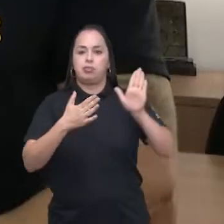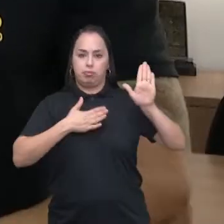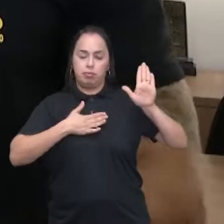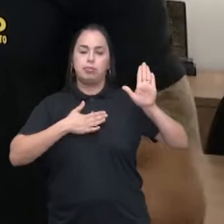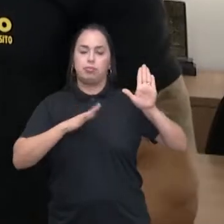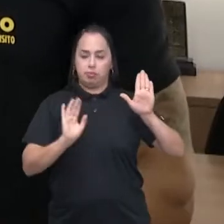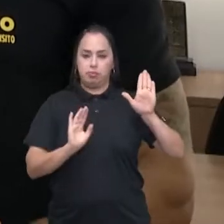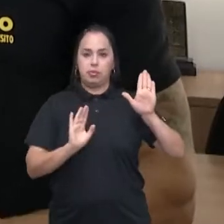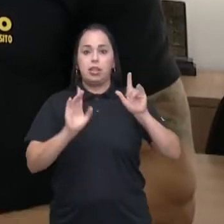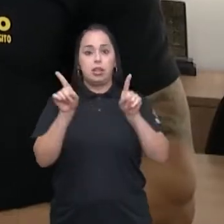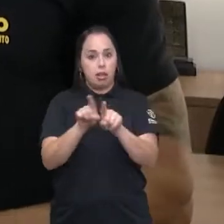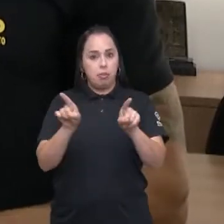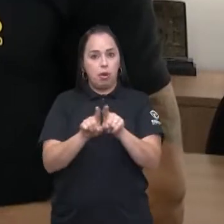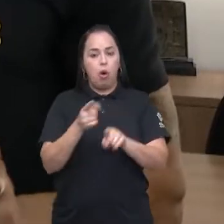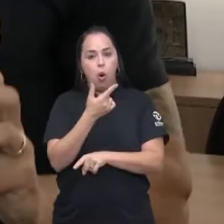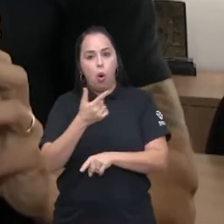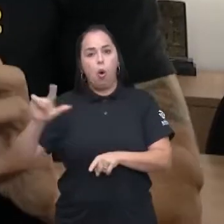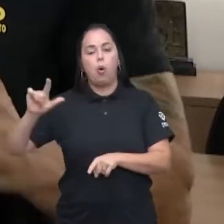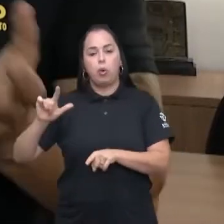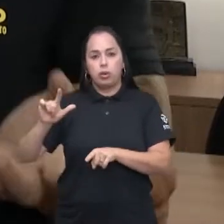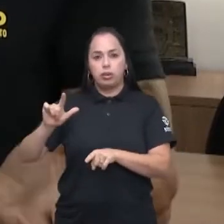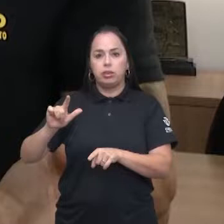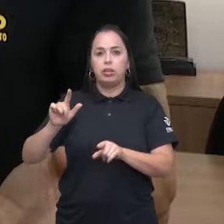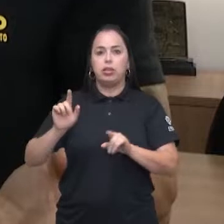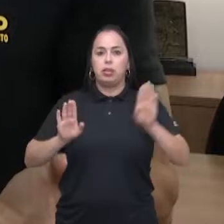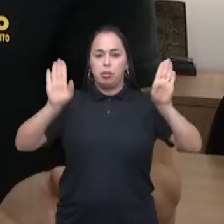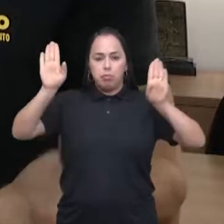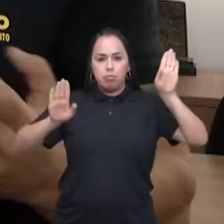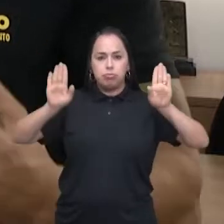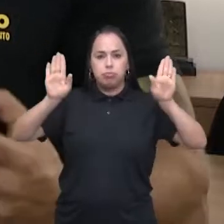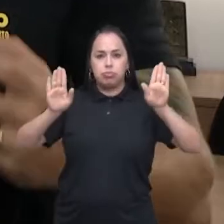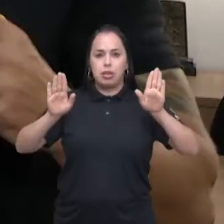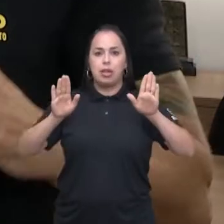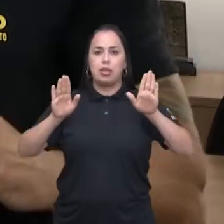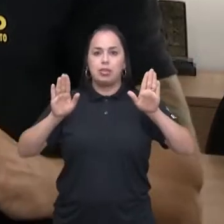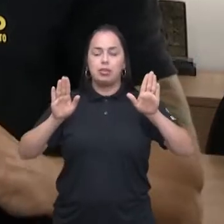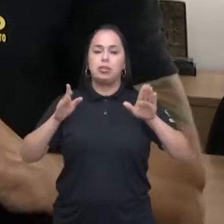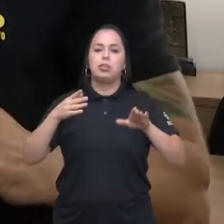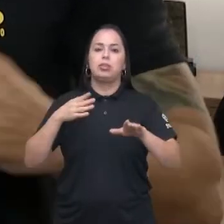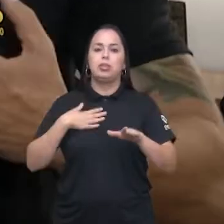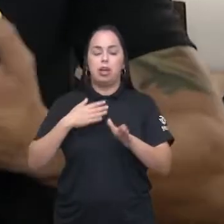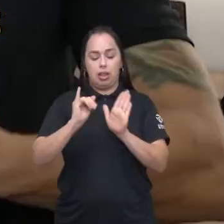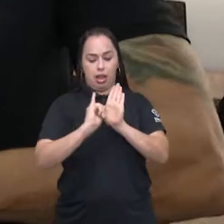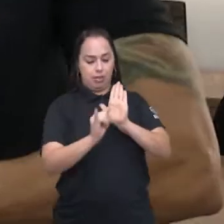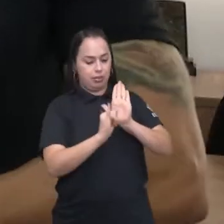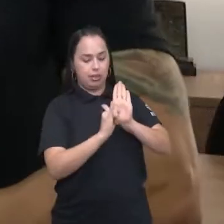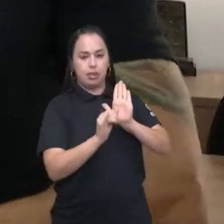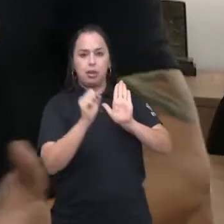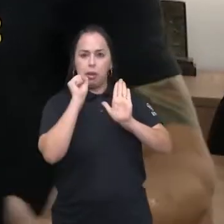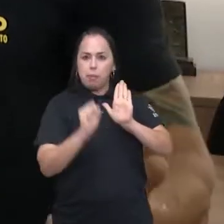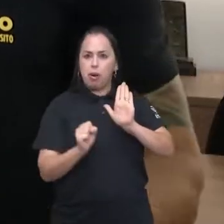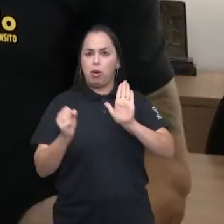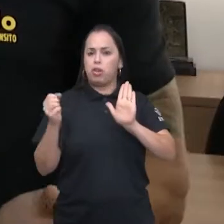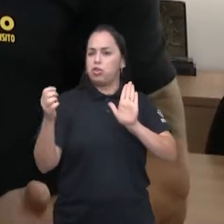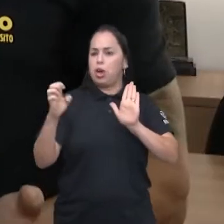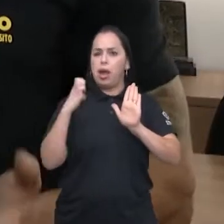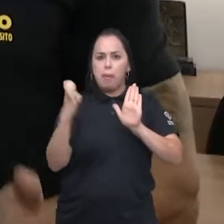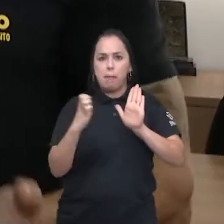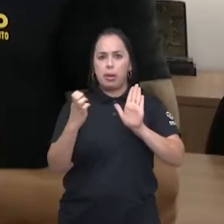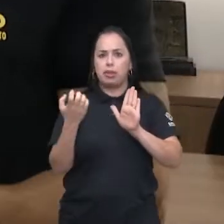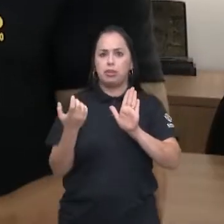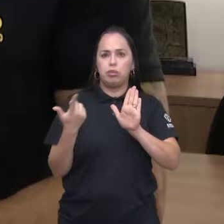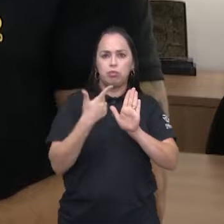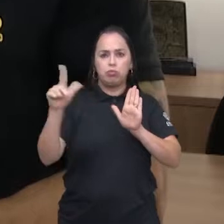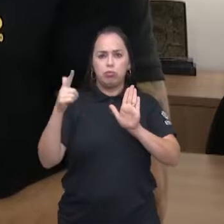contrato Aí sim a tradução juramentada dos documentos e outra coisa que aconteceu foi o próprio Pregão Eletrônico a gente dava a noite e tal